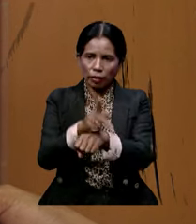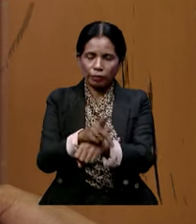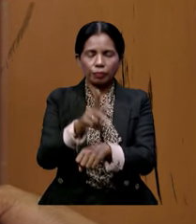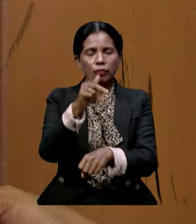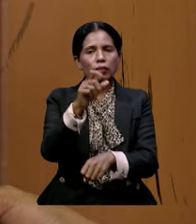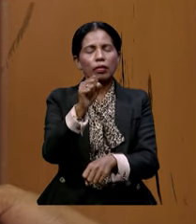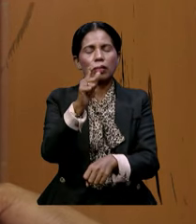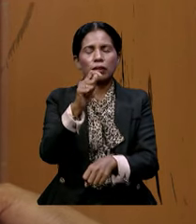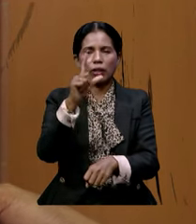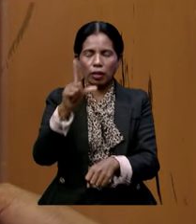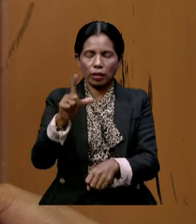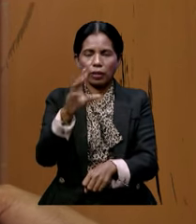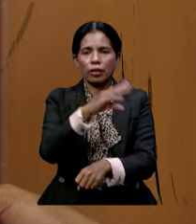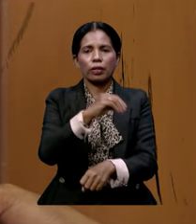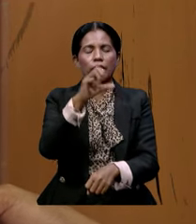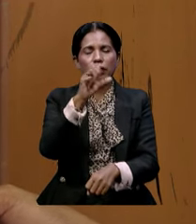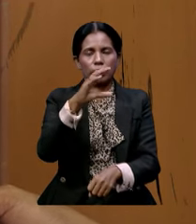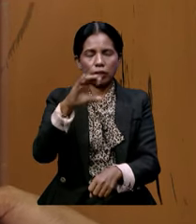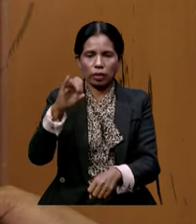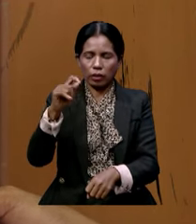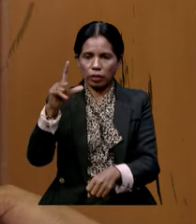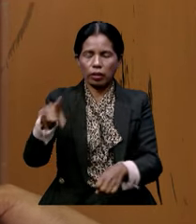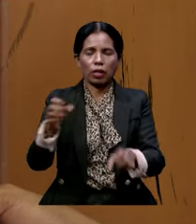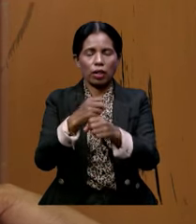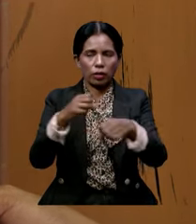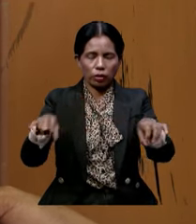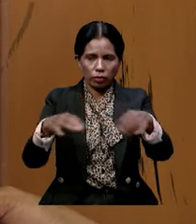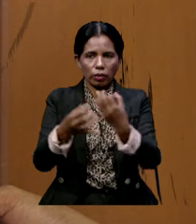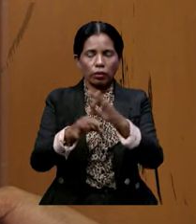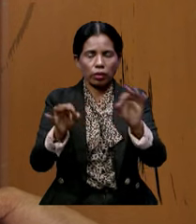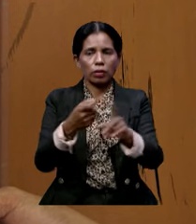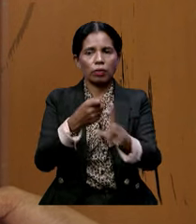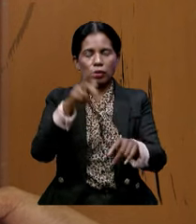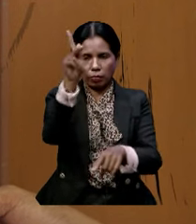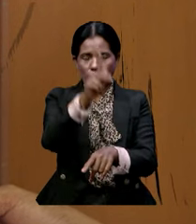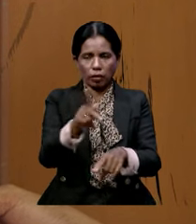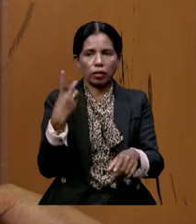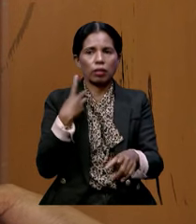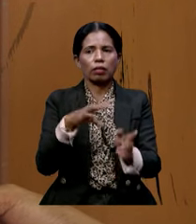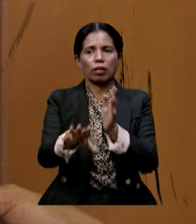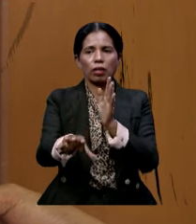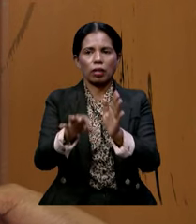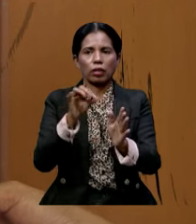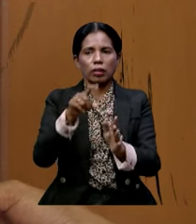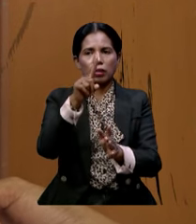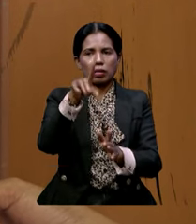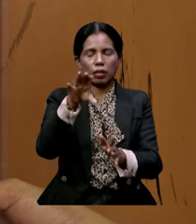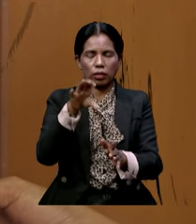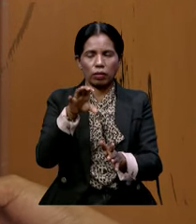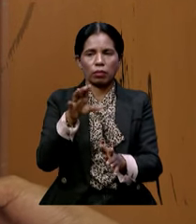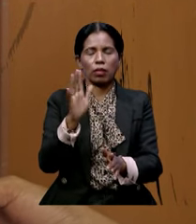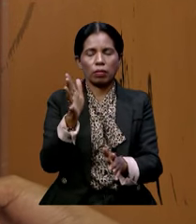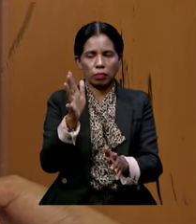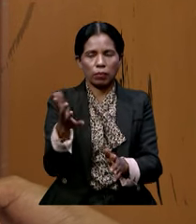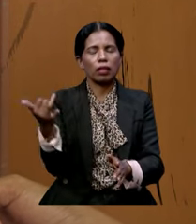no CCITL, tecnicamente, halon em serviço utona, lhes pesquisa, mas aqui está reta 150. Então, se irá aceita